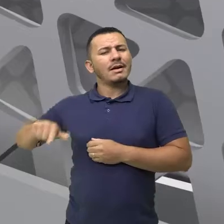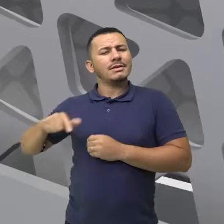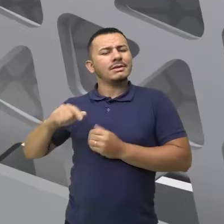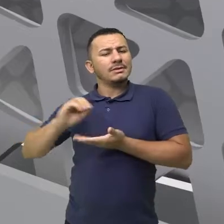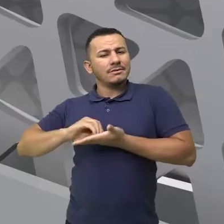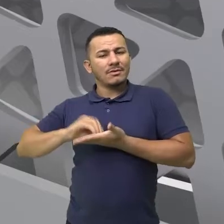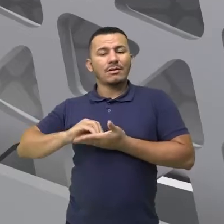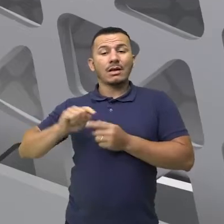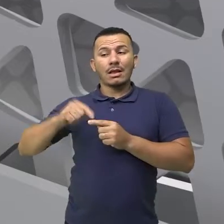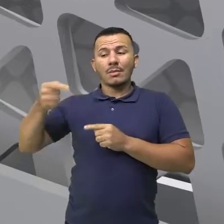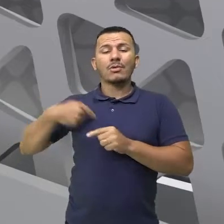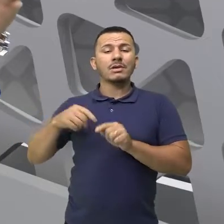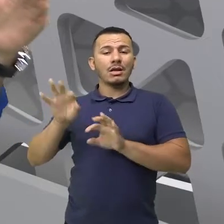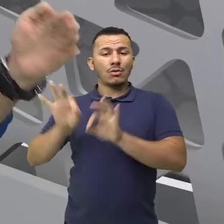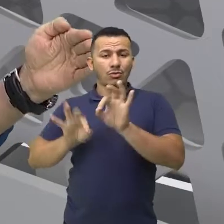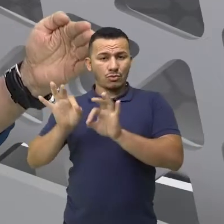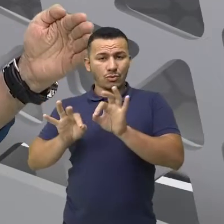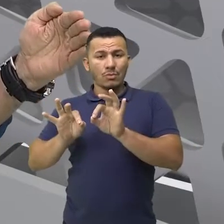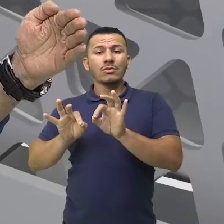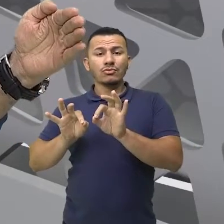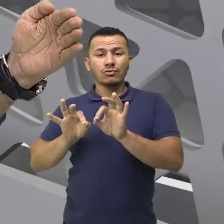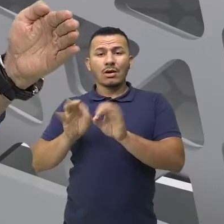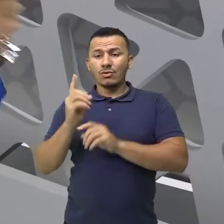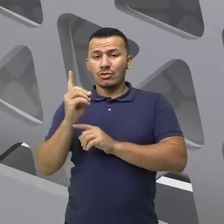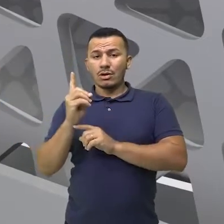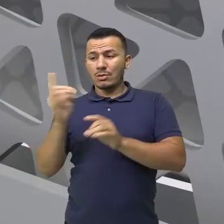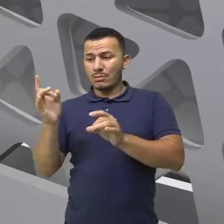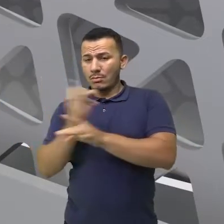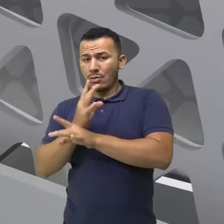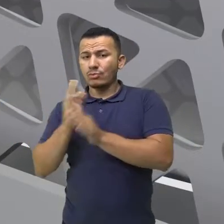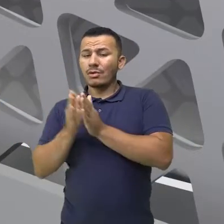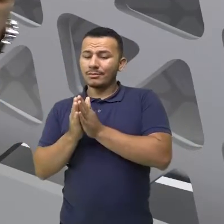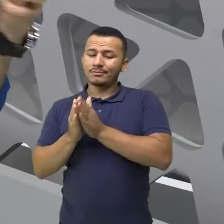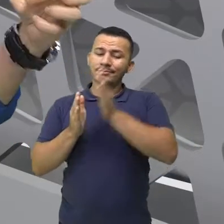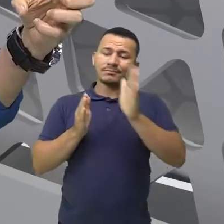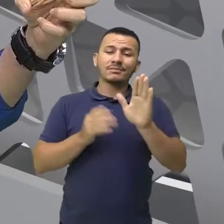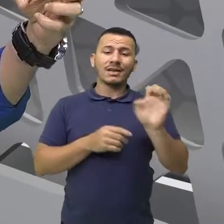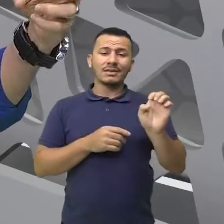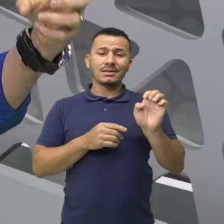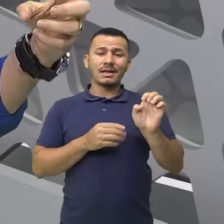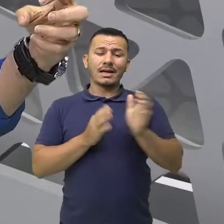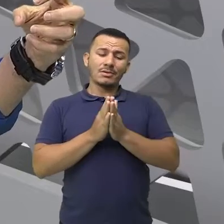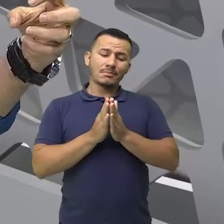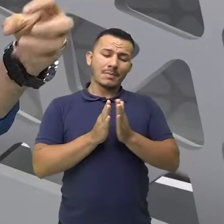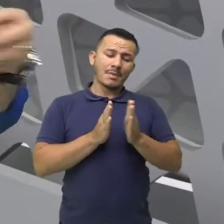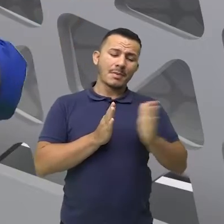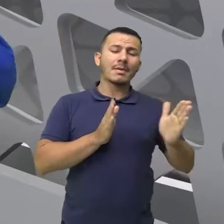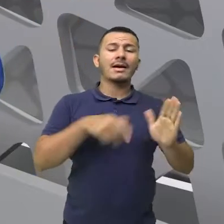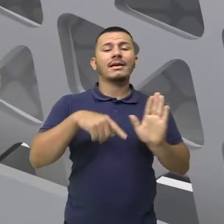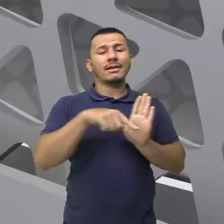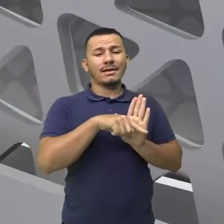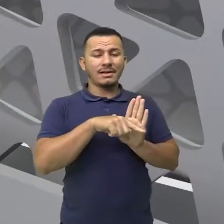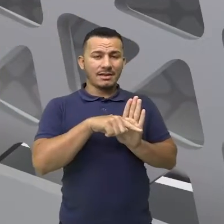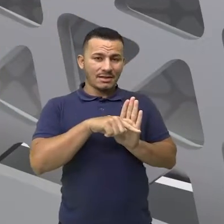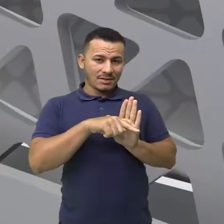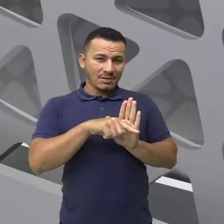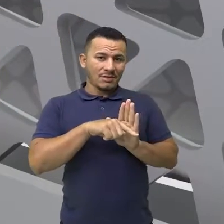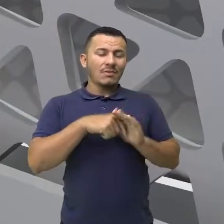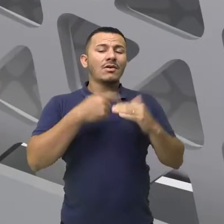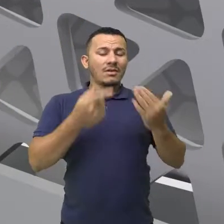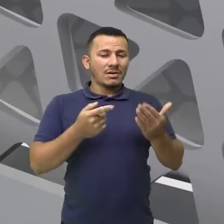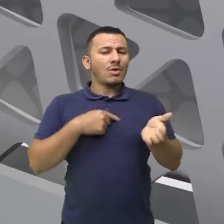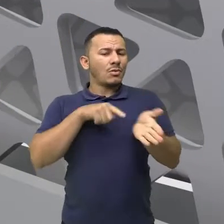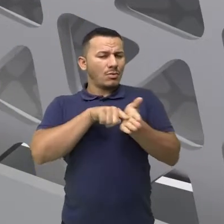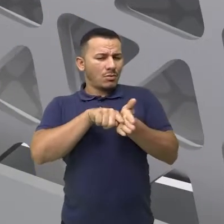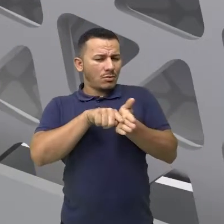construir para o lado esquerdo do zero. Foi quando surgiram os números negativos. Então, a essa